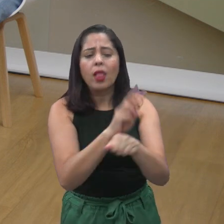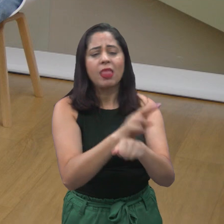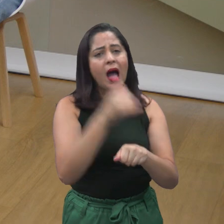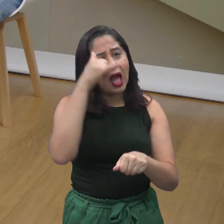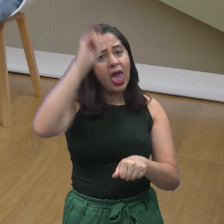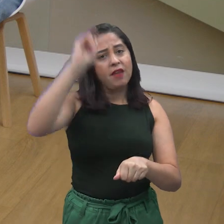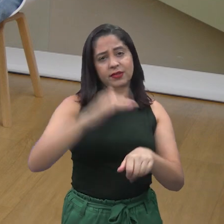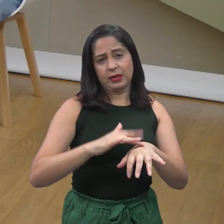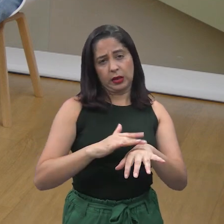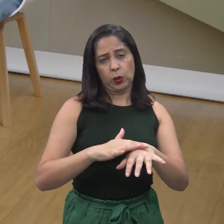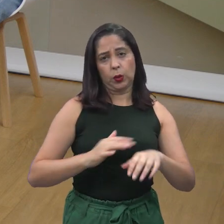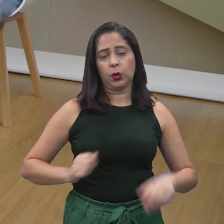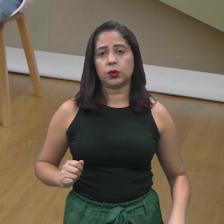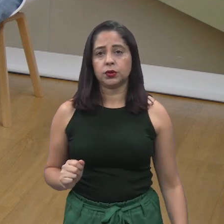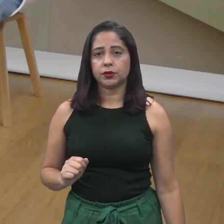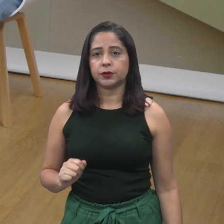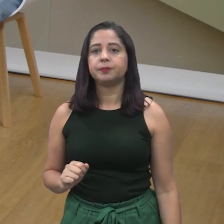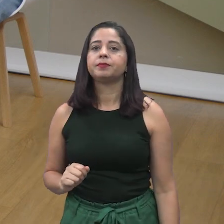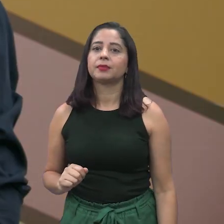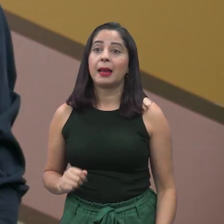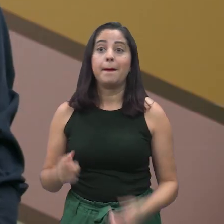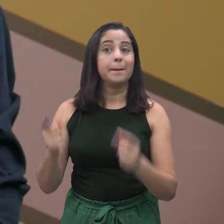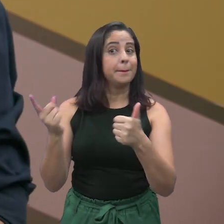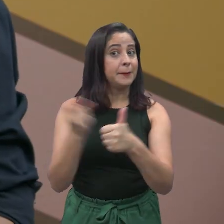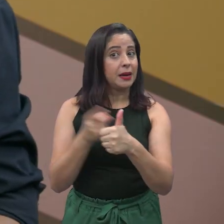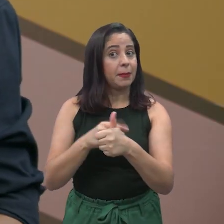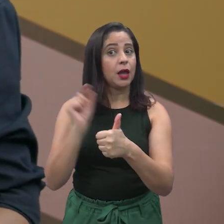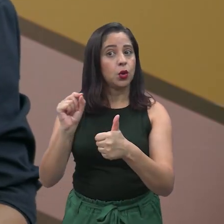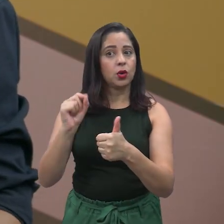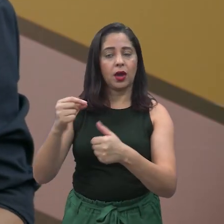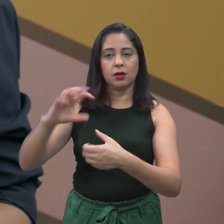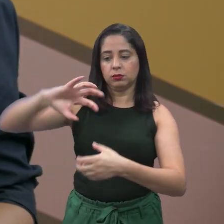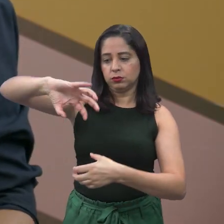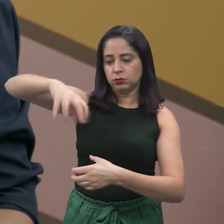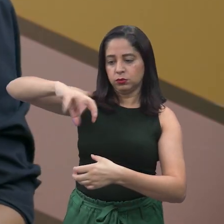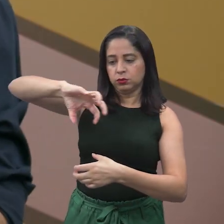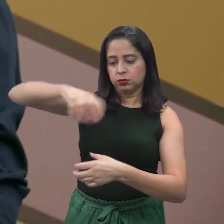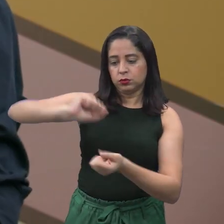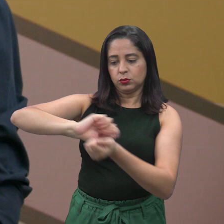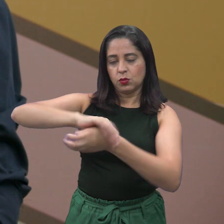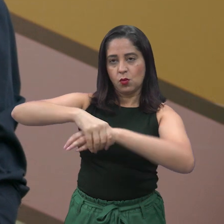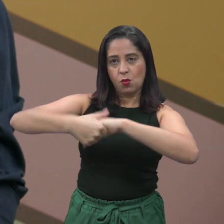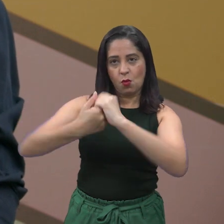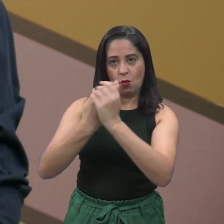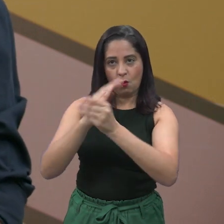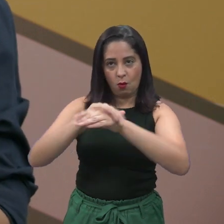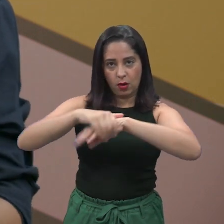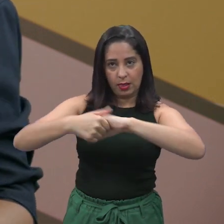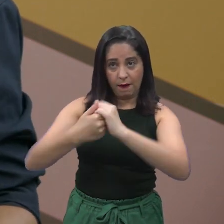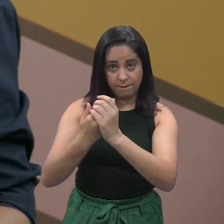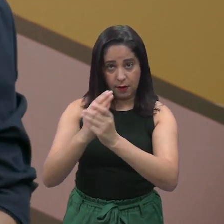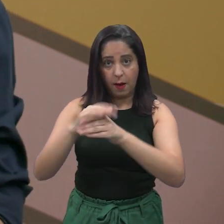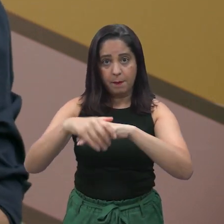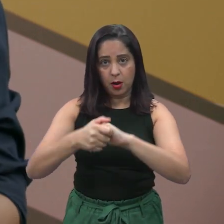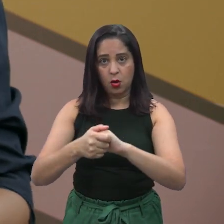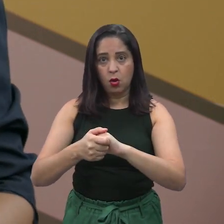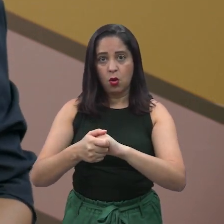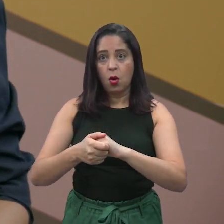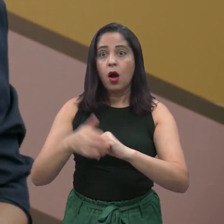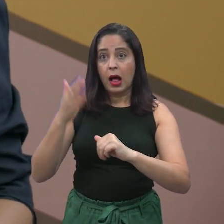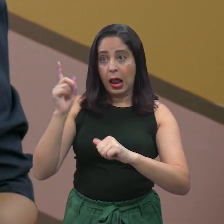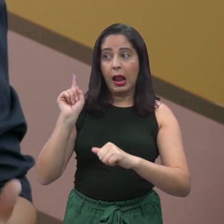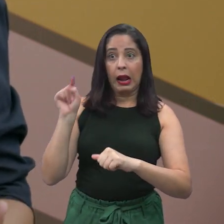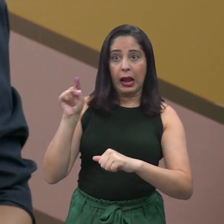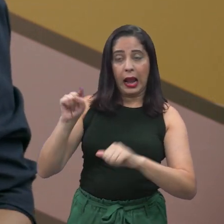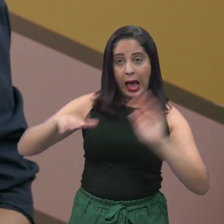doenças respiratórias? Bom, primeira coisa, a higienização das mãos, né? Então, ter os hábitos. E, inclusive, depois desse surto de virose que tivemos no